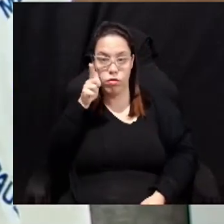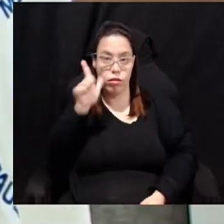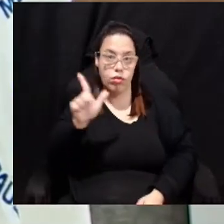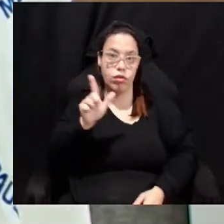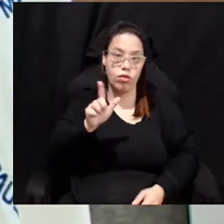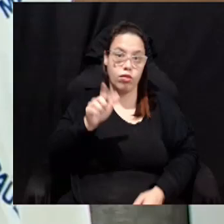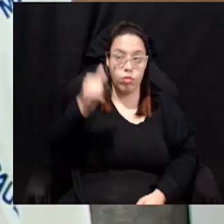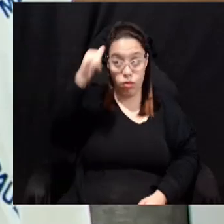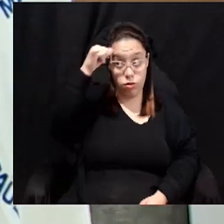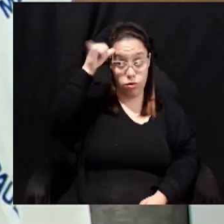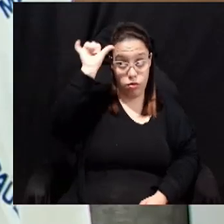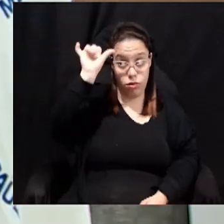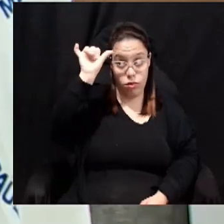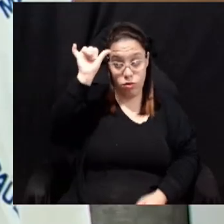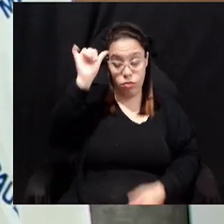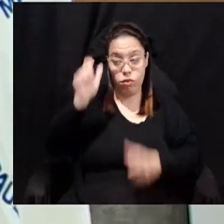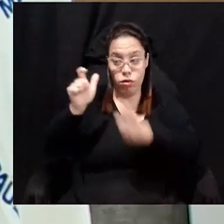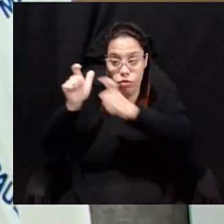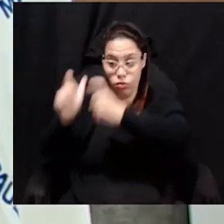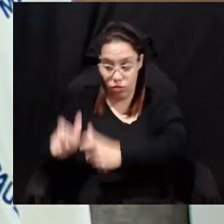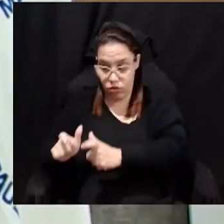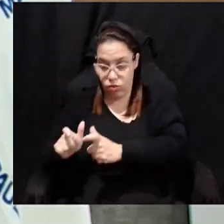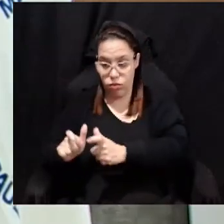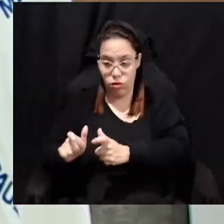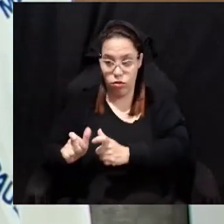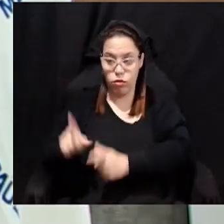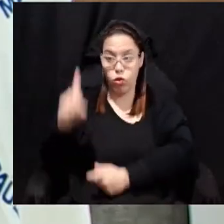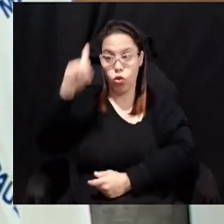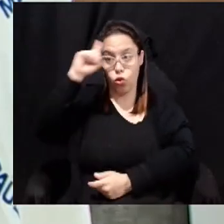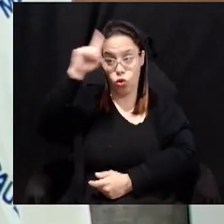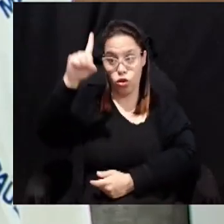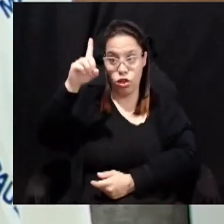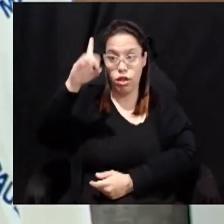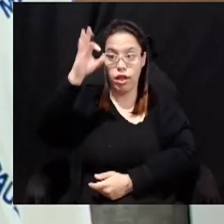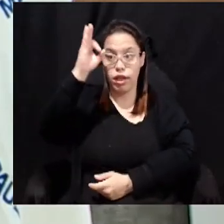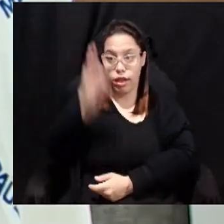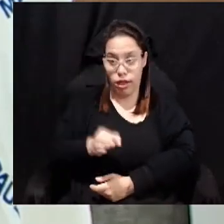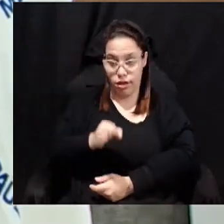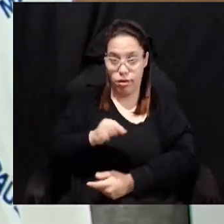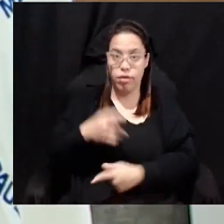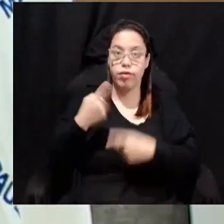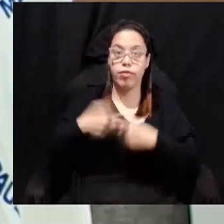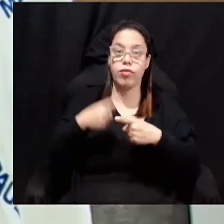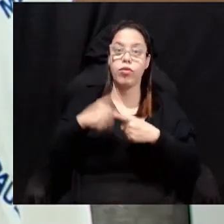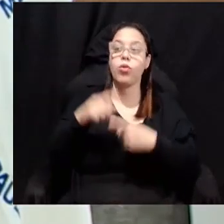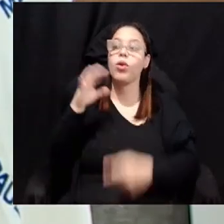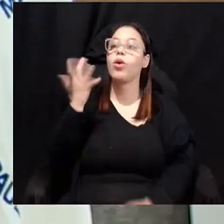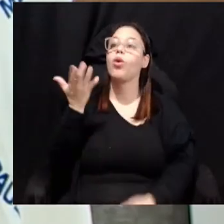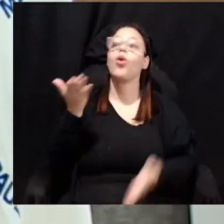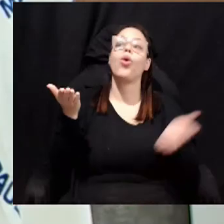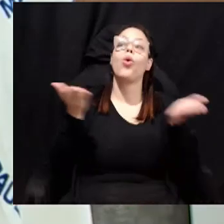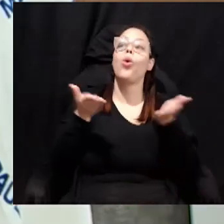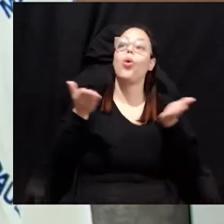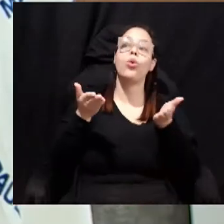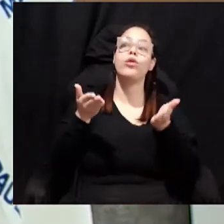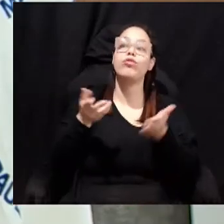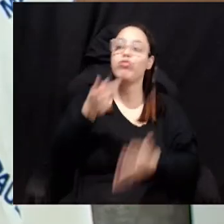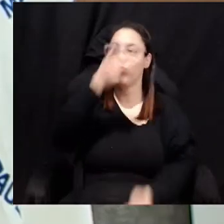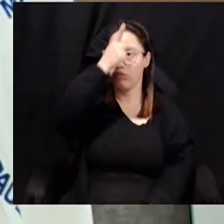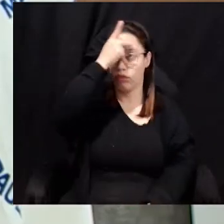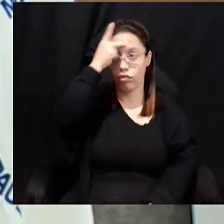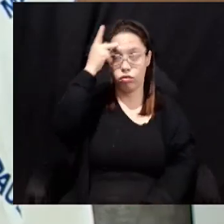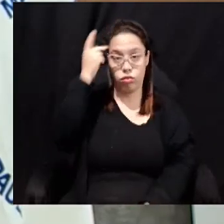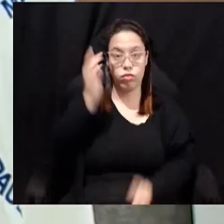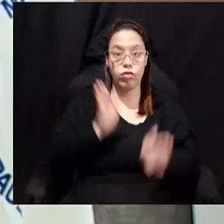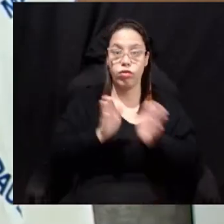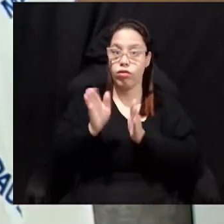e deixar esse resíduo no dia do catatreco. Por quê? O que acontece muito hoje, as pessoas às vezes não acessam o site da prefeitura,